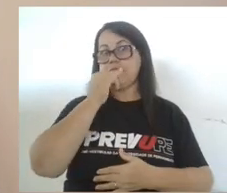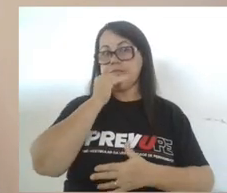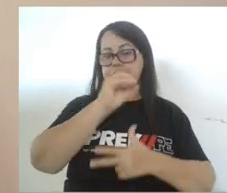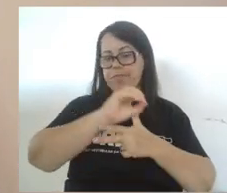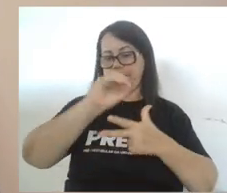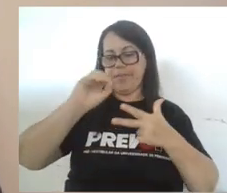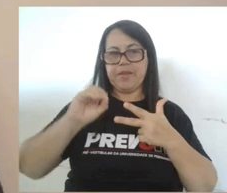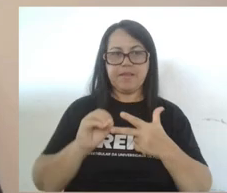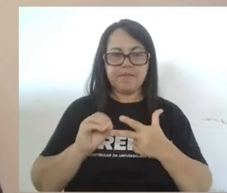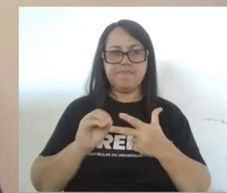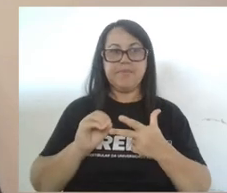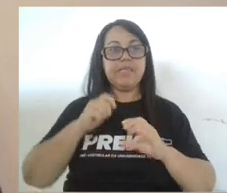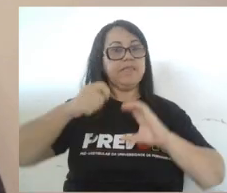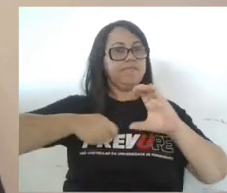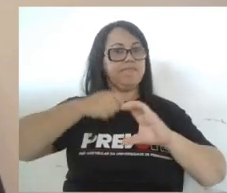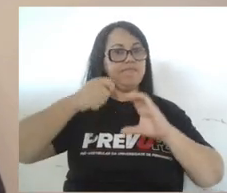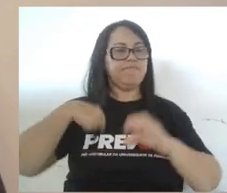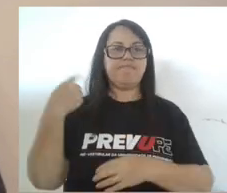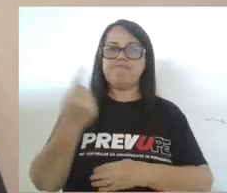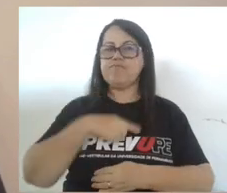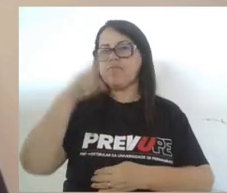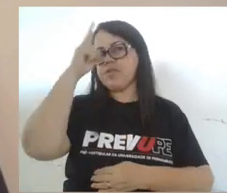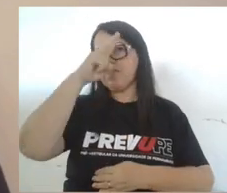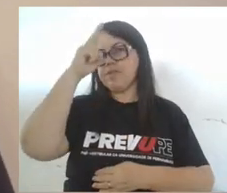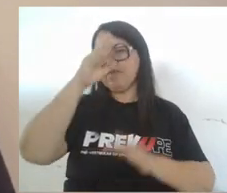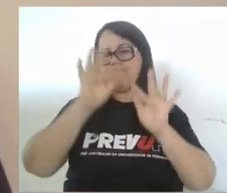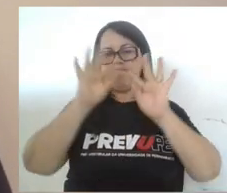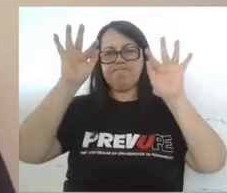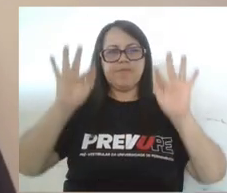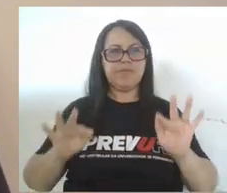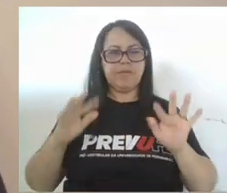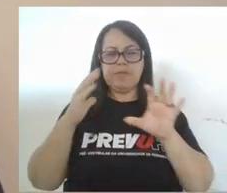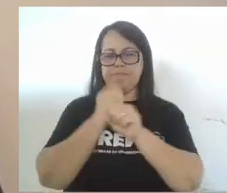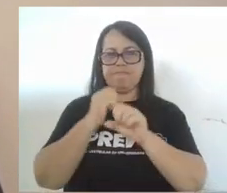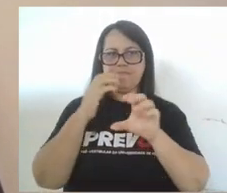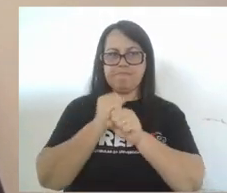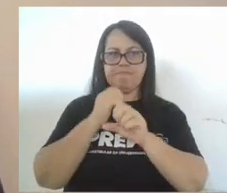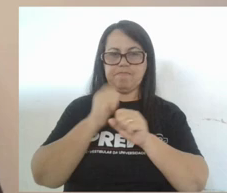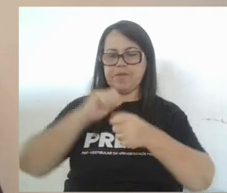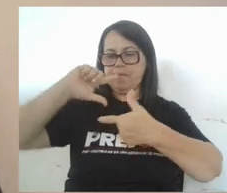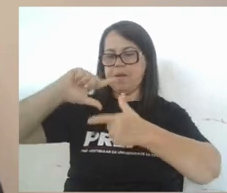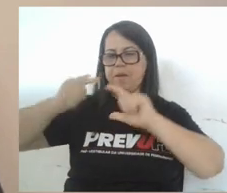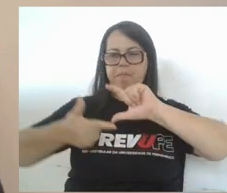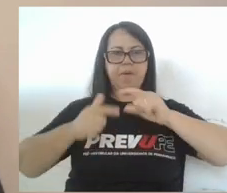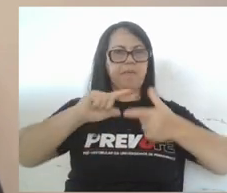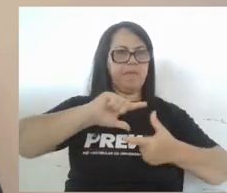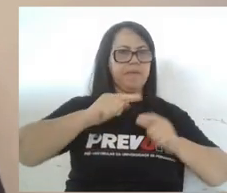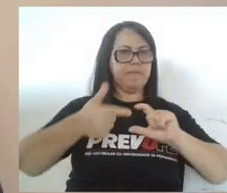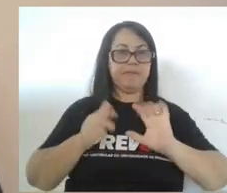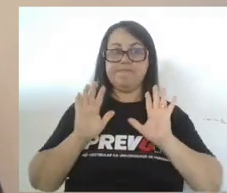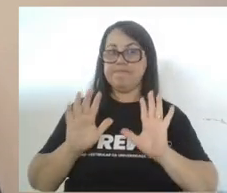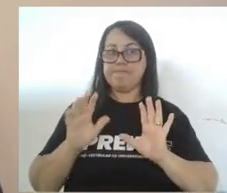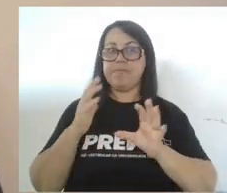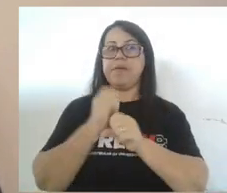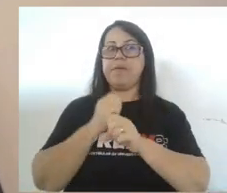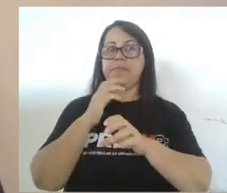processos seletivos, a exemplo do Enem. Por isso que nesse vídeo iremos relembrar as fórmulas para calcular algumas